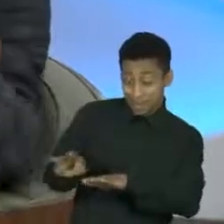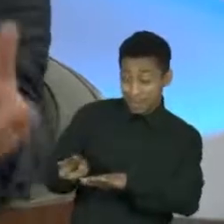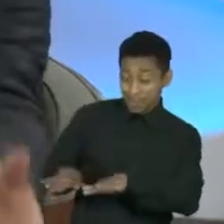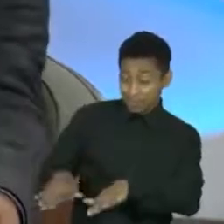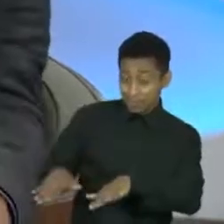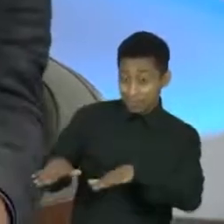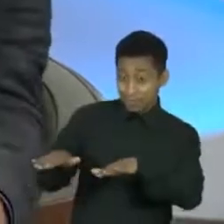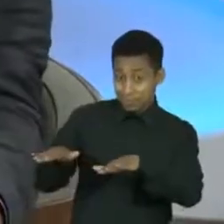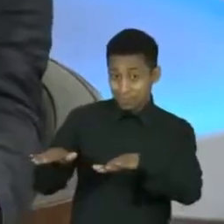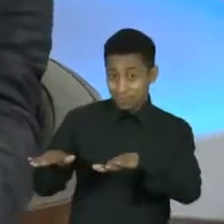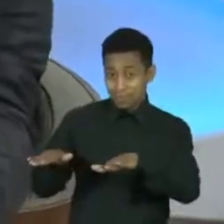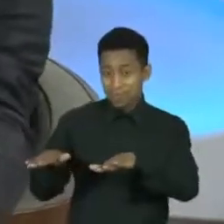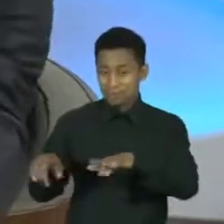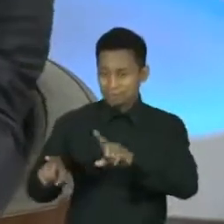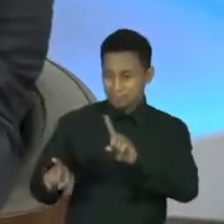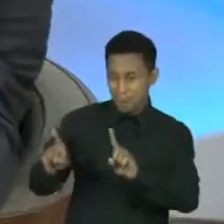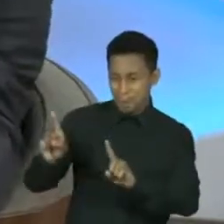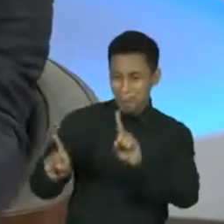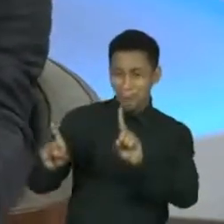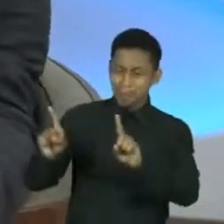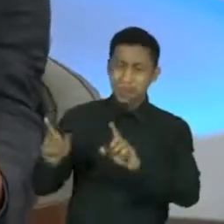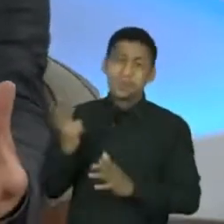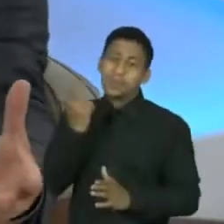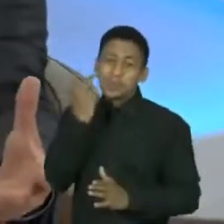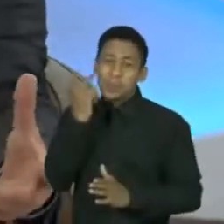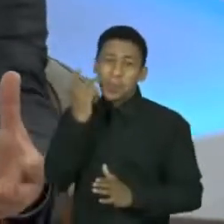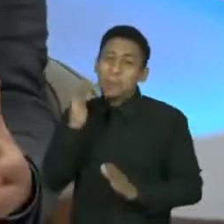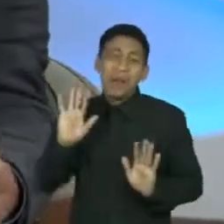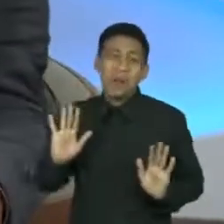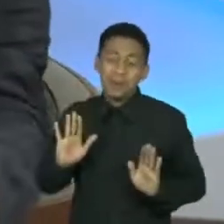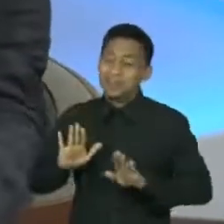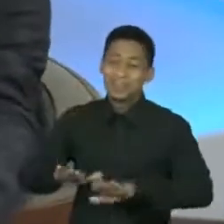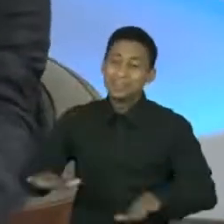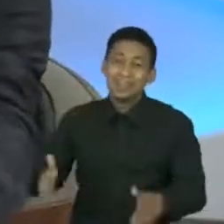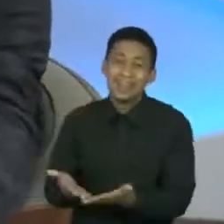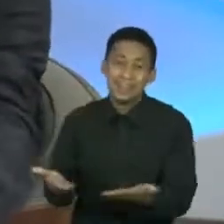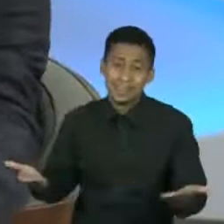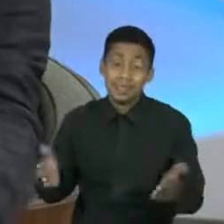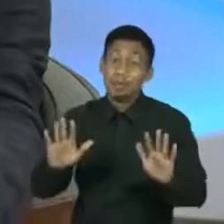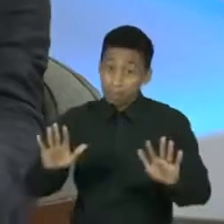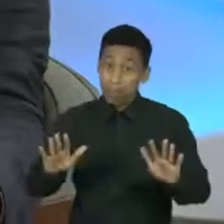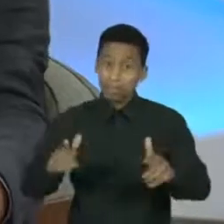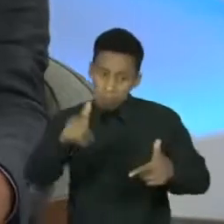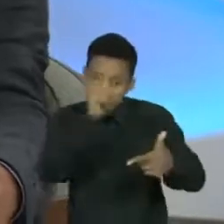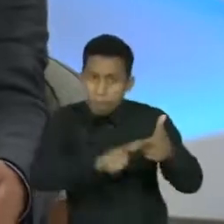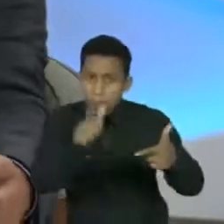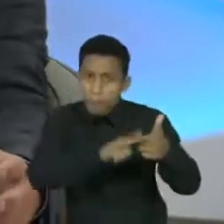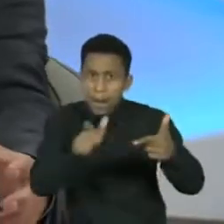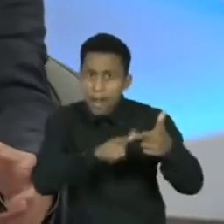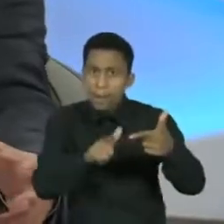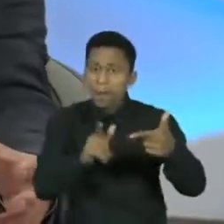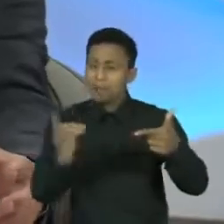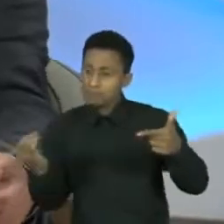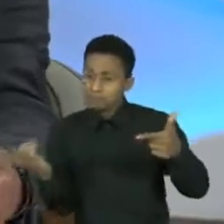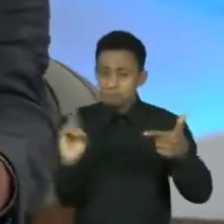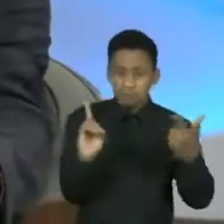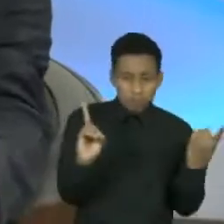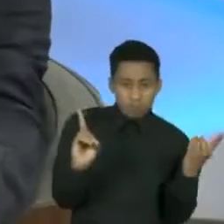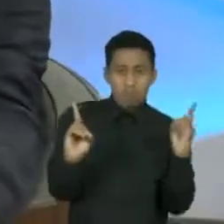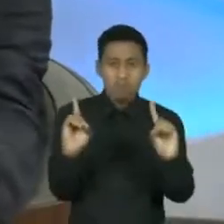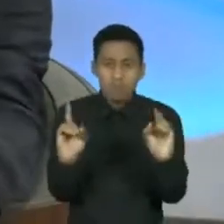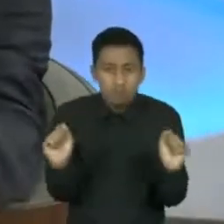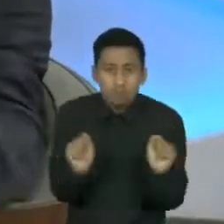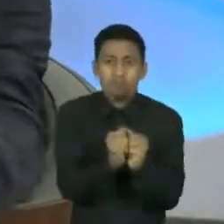aceitável que existe entre todos né mas na diversidade elas estão juntas né nos momentos de maior diversidade